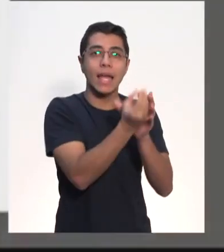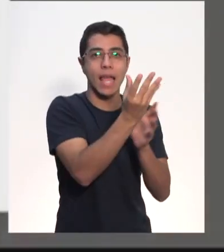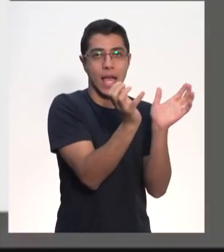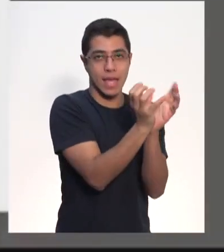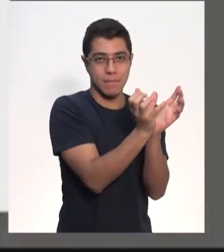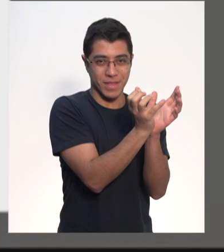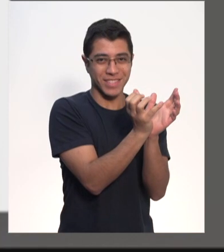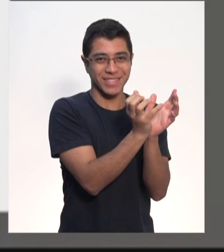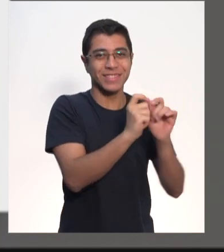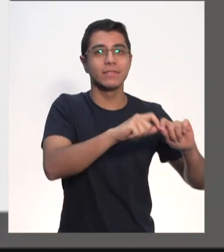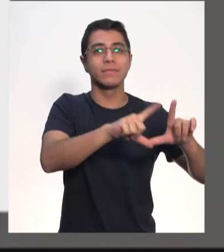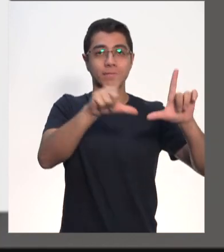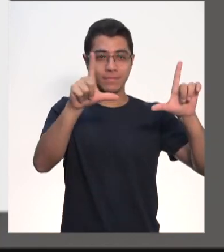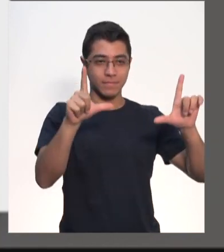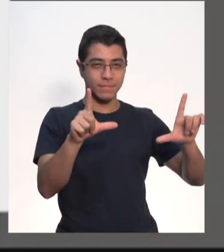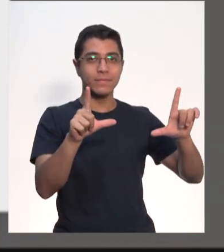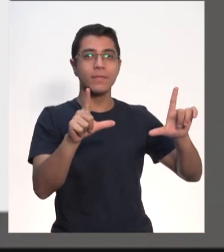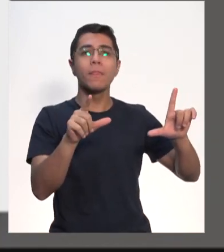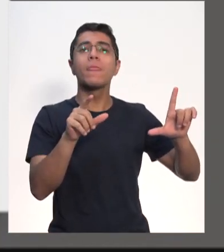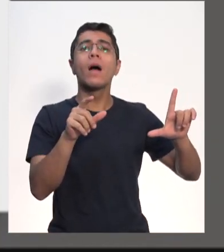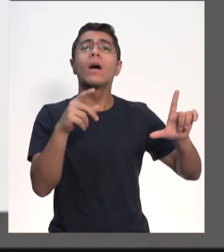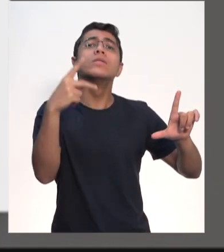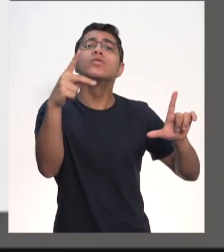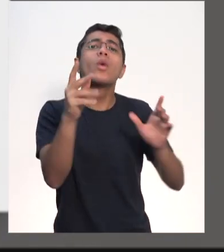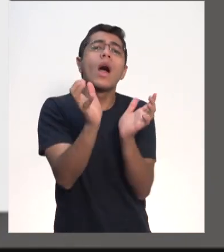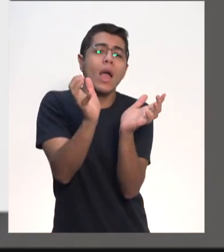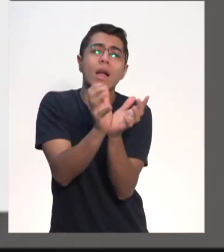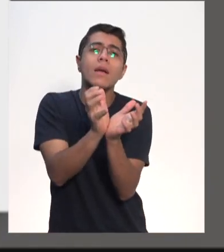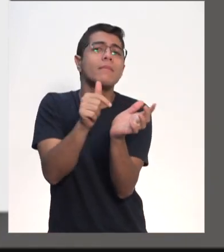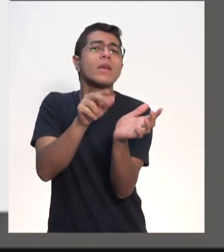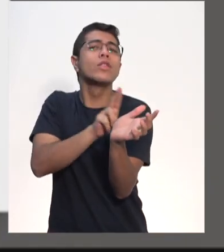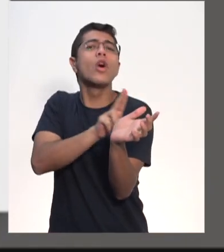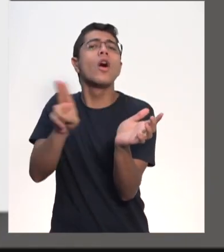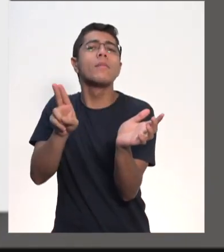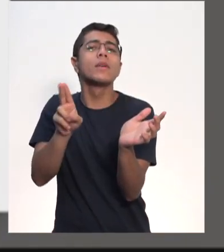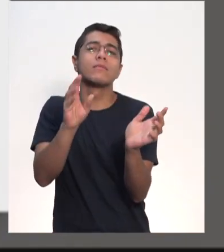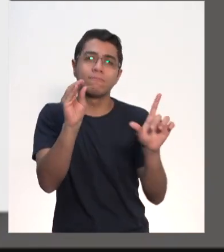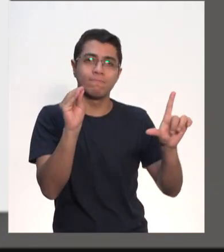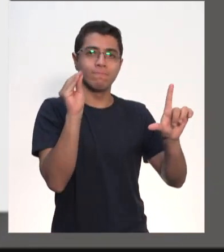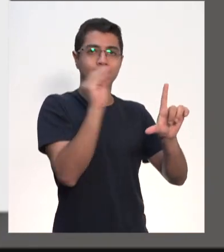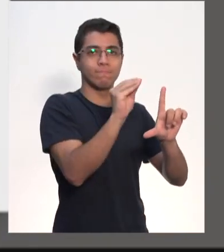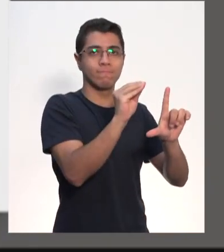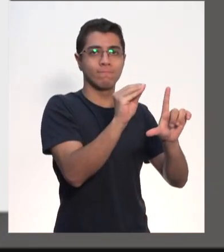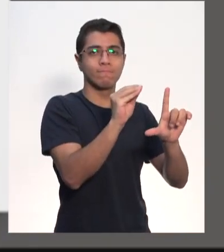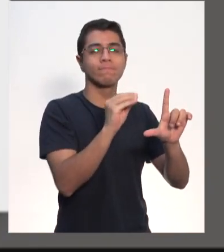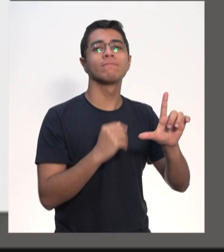Equipe e digite o nome para a sua equipe.